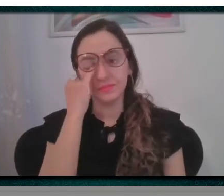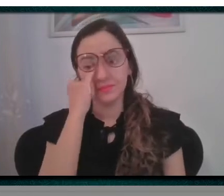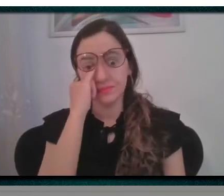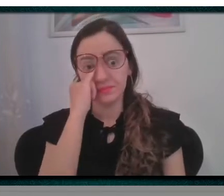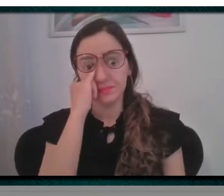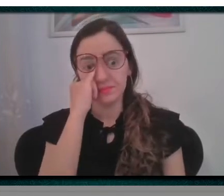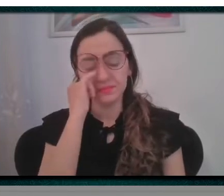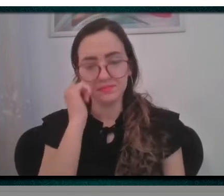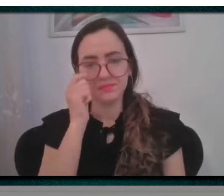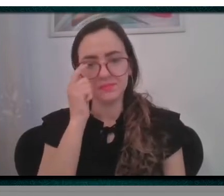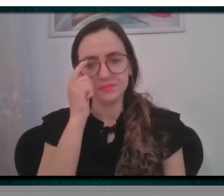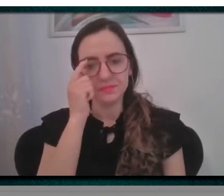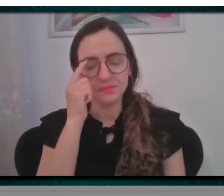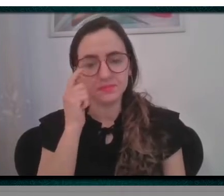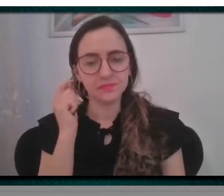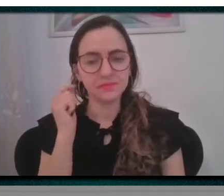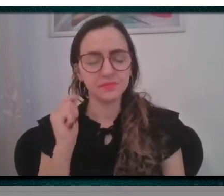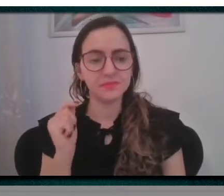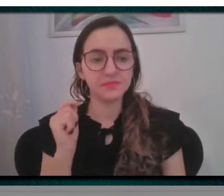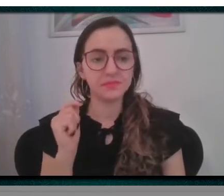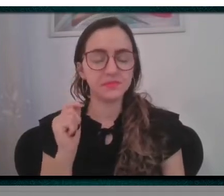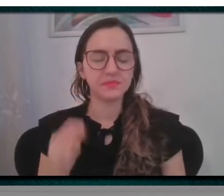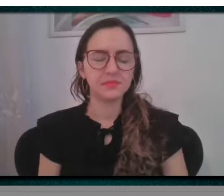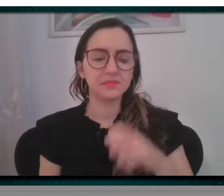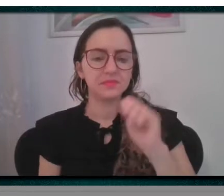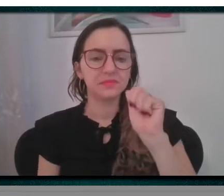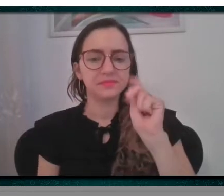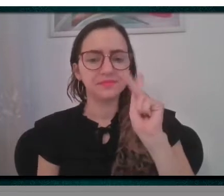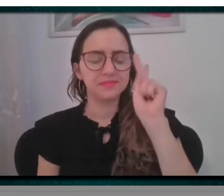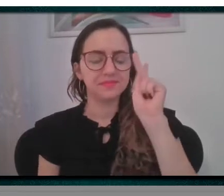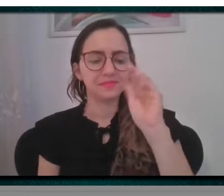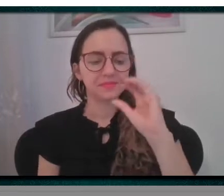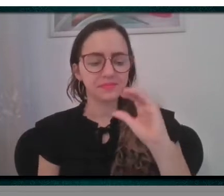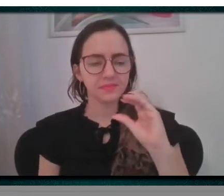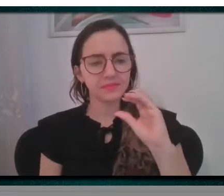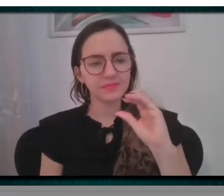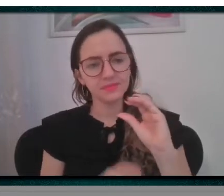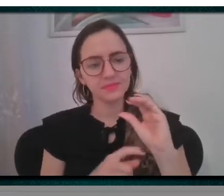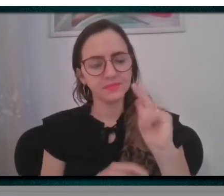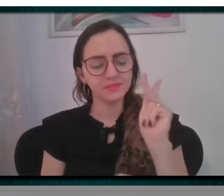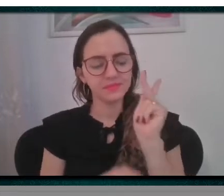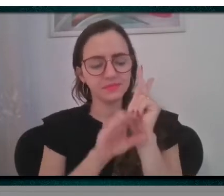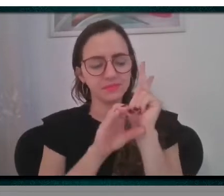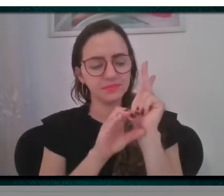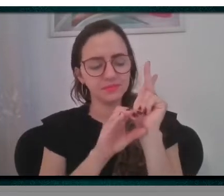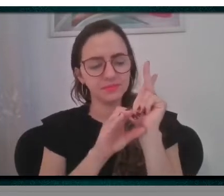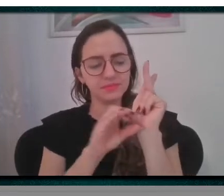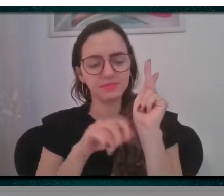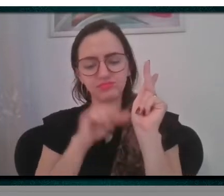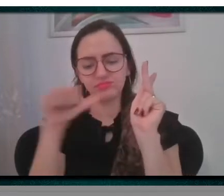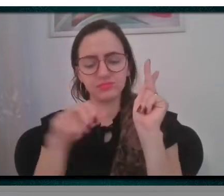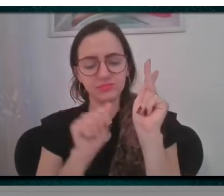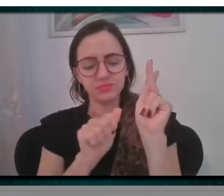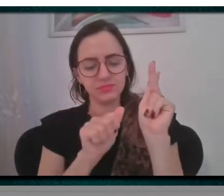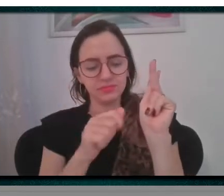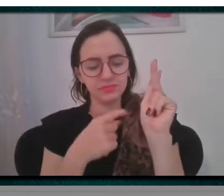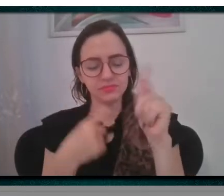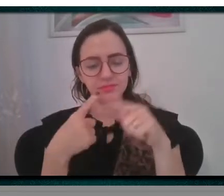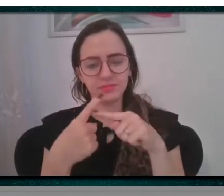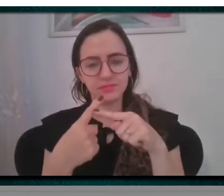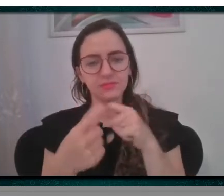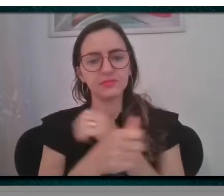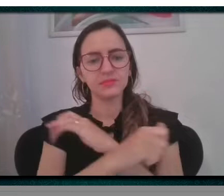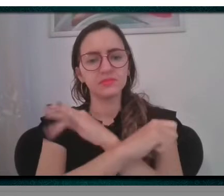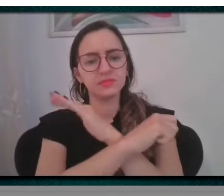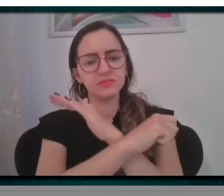Azinho aqui é para dizer, ó, isso aqui é um ácido. Somente para isso, tá, gente? Só para isso. E aí, no Kc ou